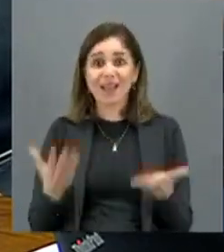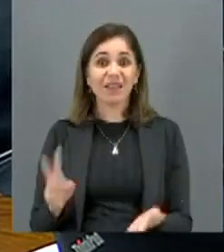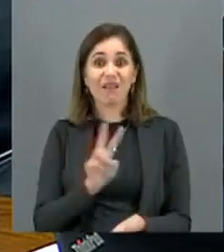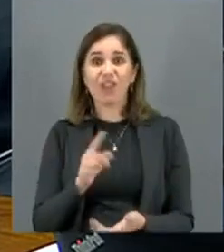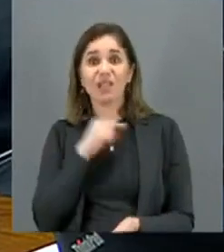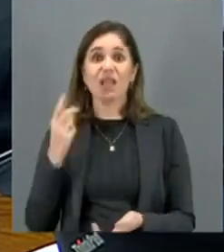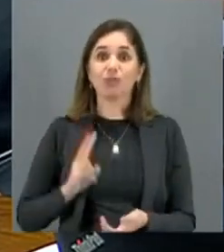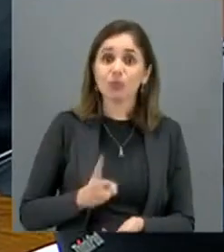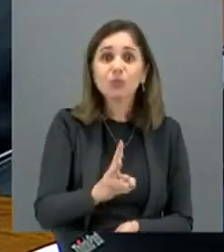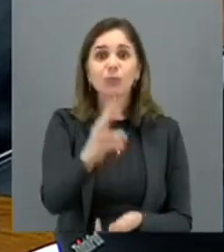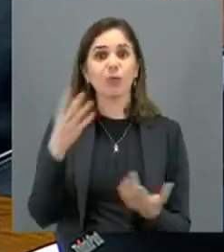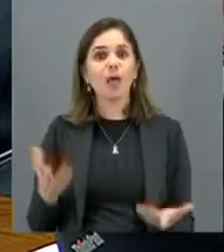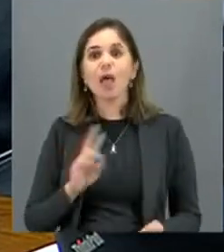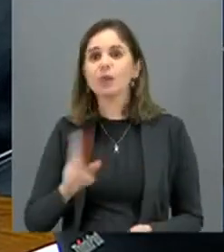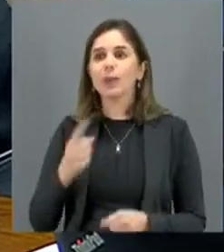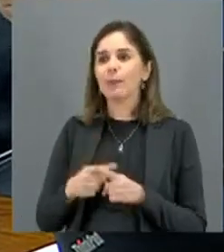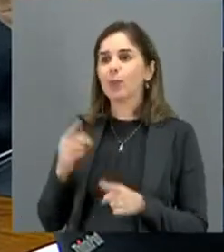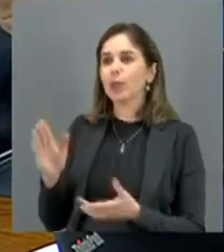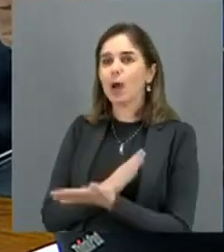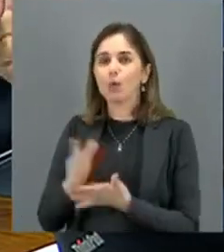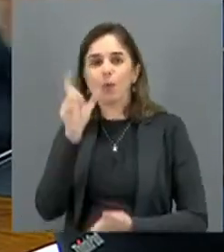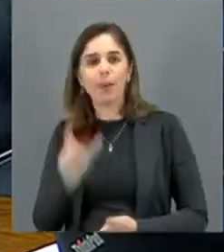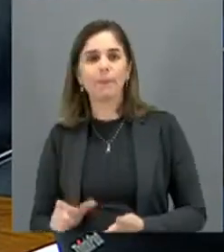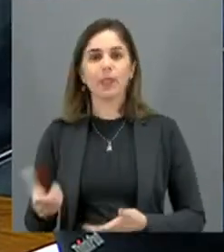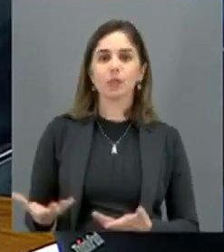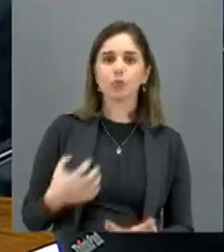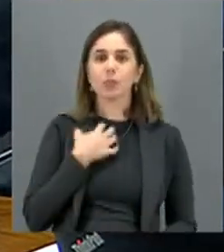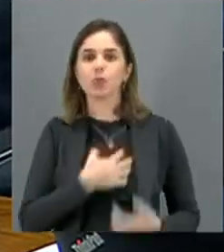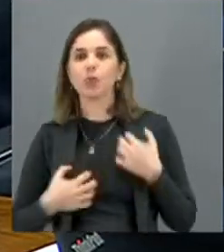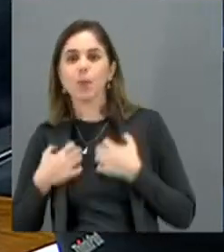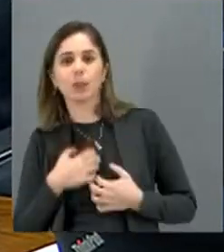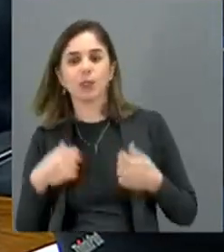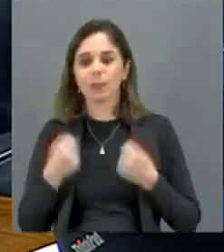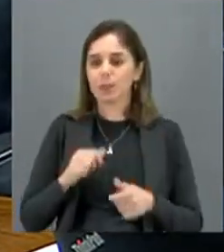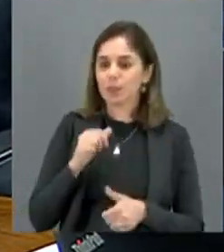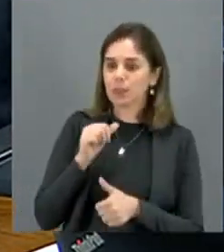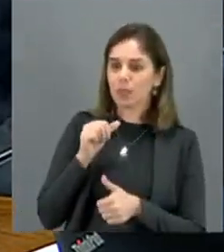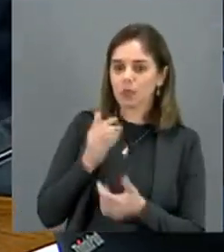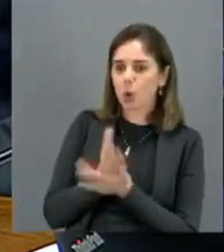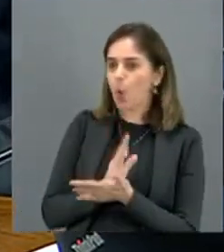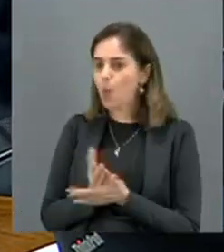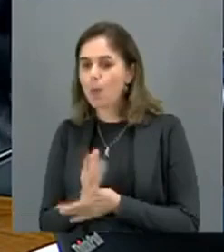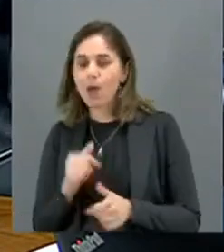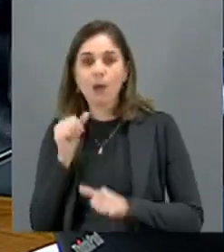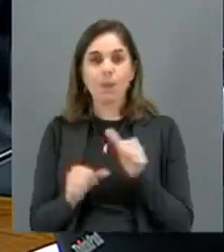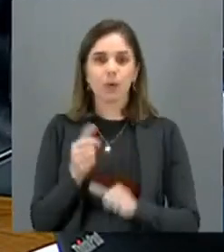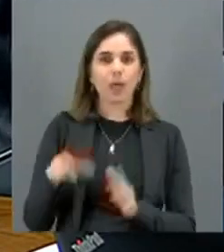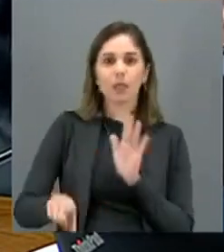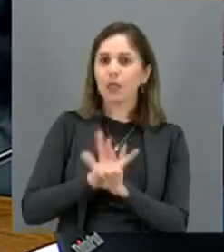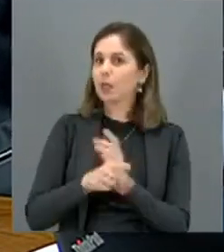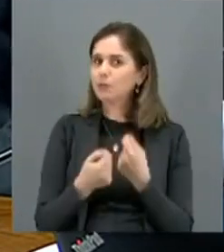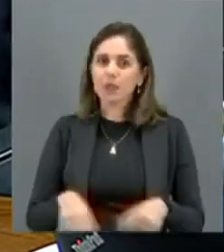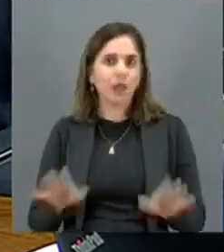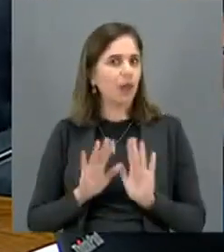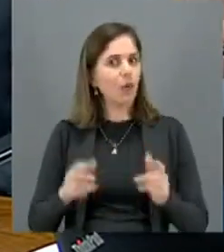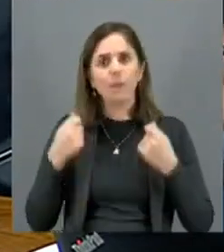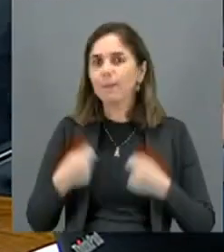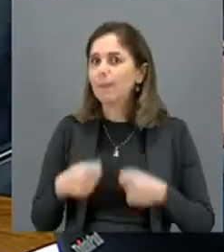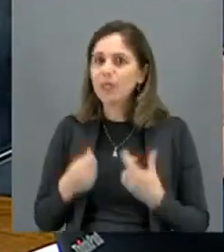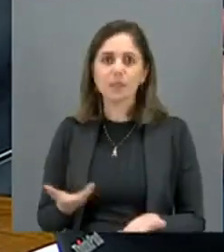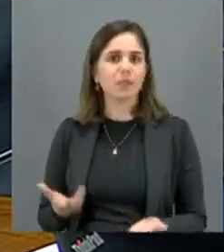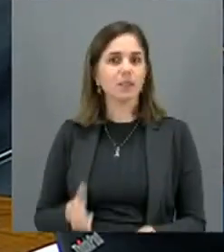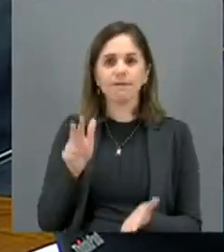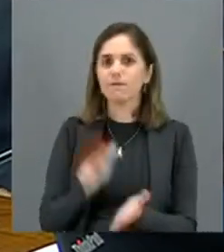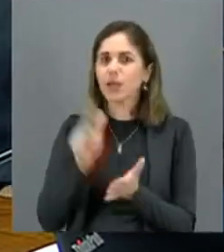porque alguém se sentiu incomodado que vai alterar a lei. A lei precisa ter, necessariamente, a validação do